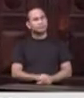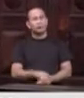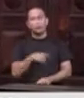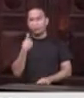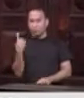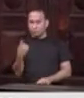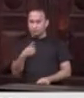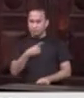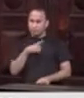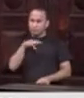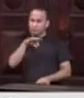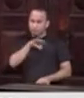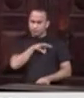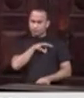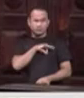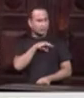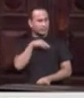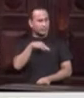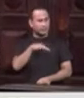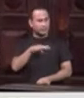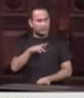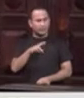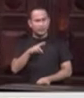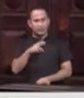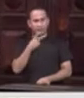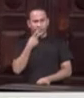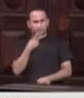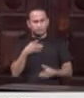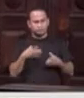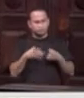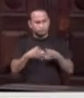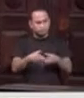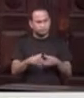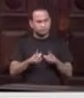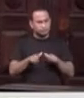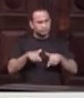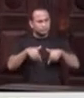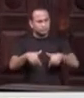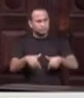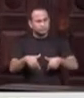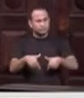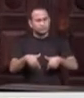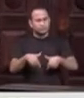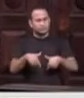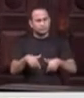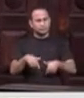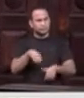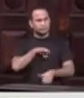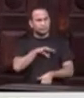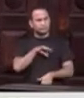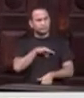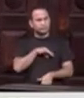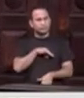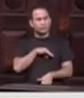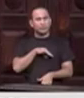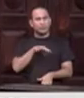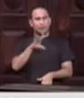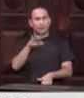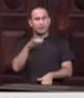temos policiais militares participando das operações policiais da Lei